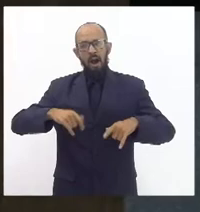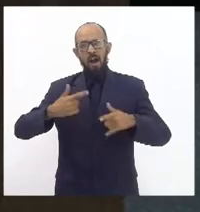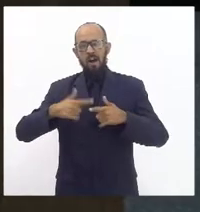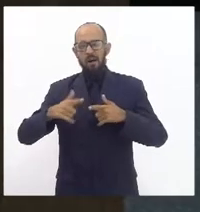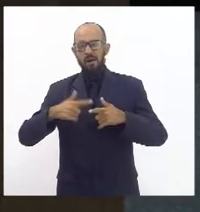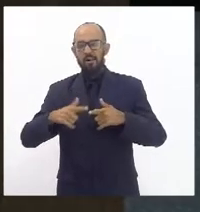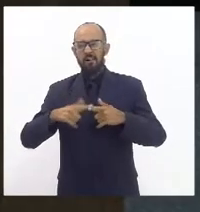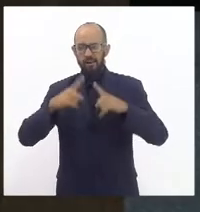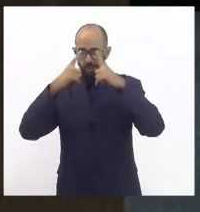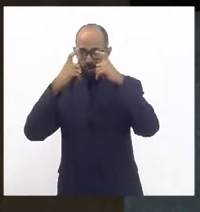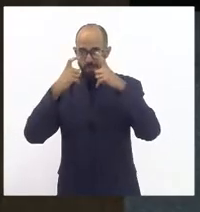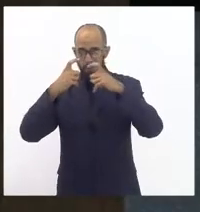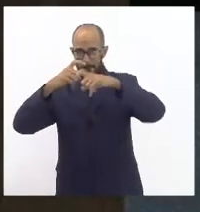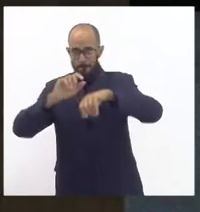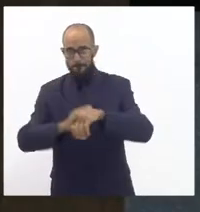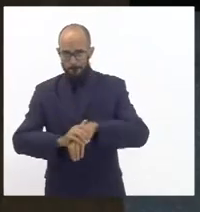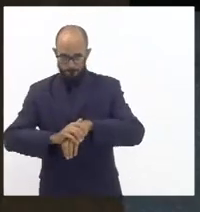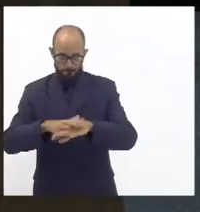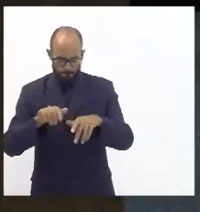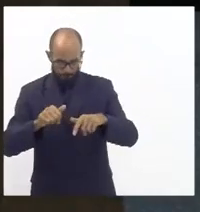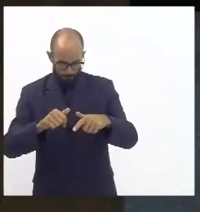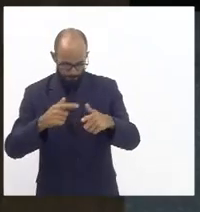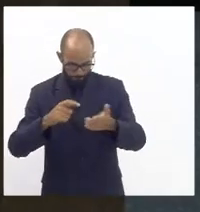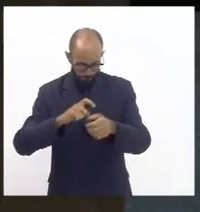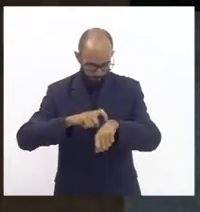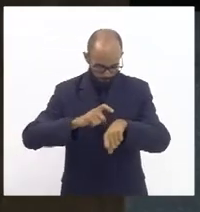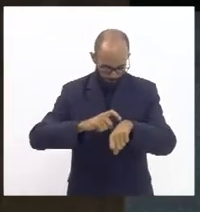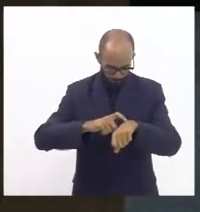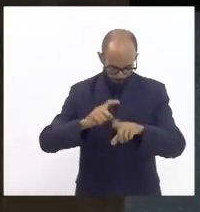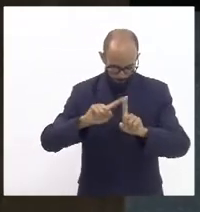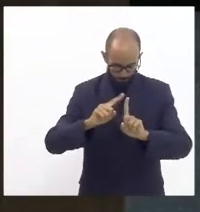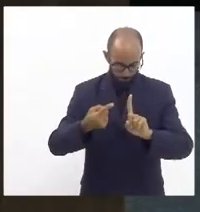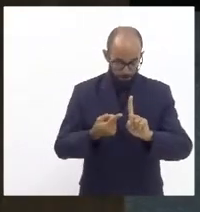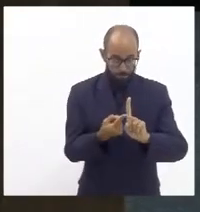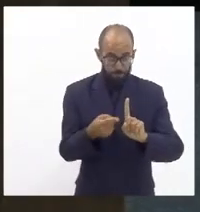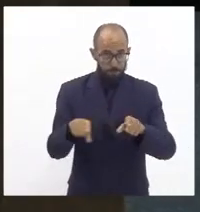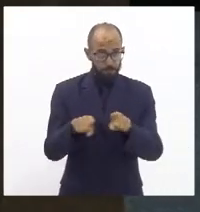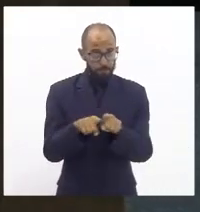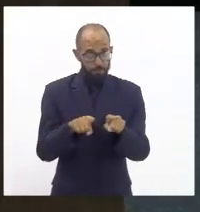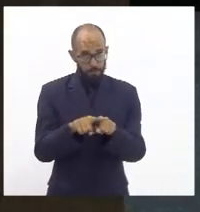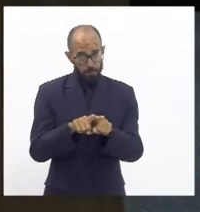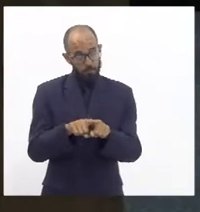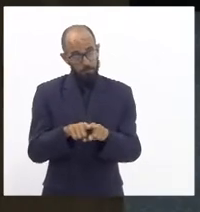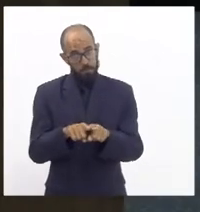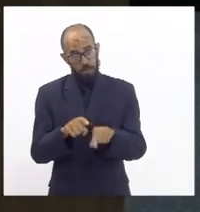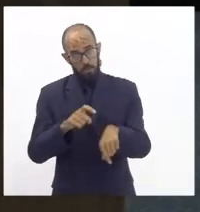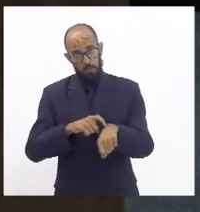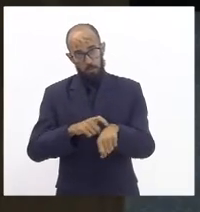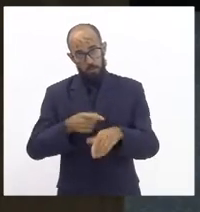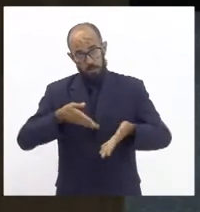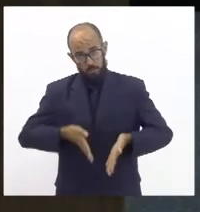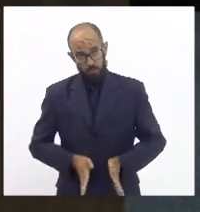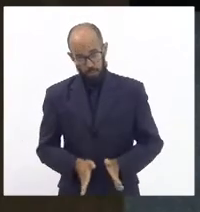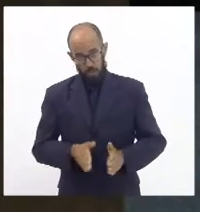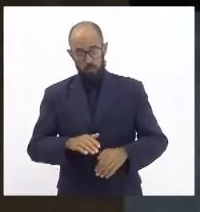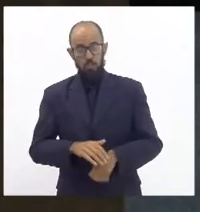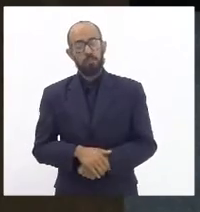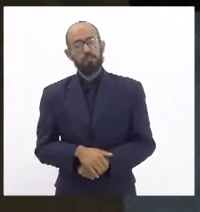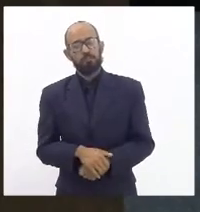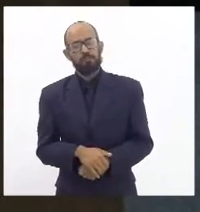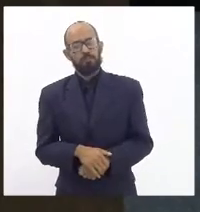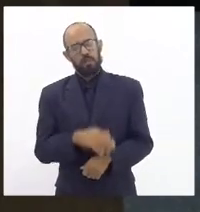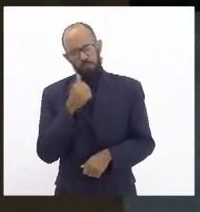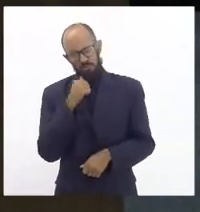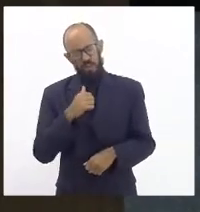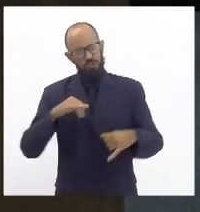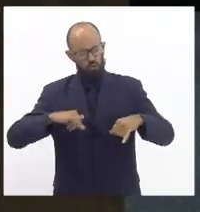questão da violência é durante o período de gravidez e na hora do parto obstétrica e as mulheres